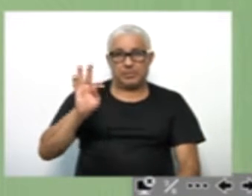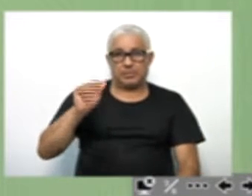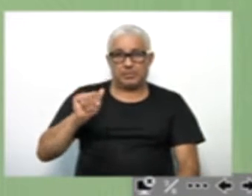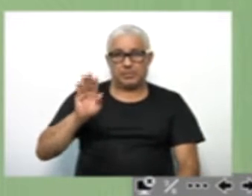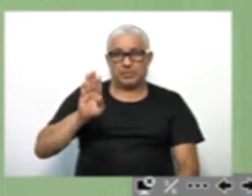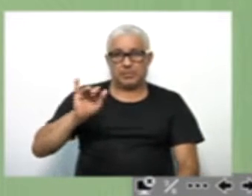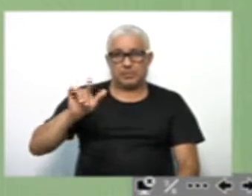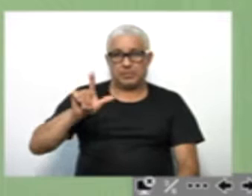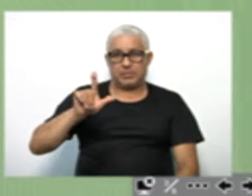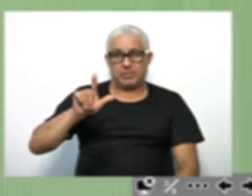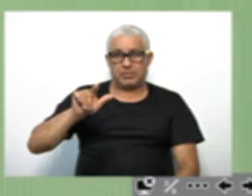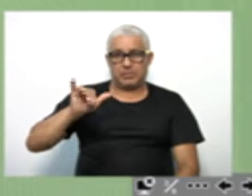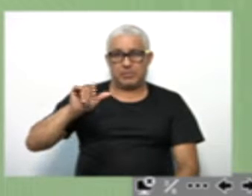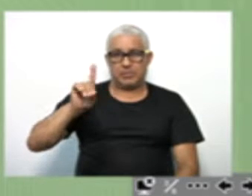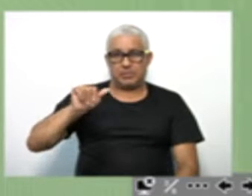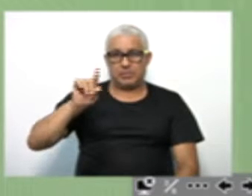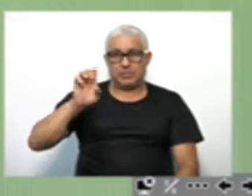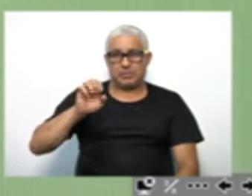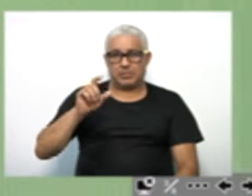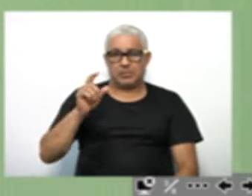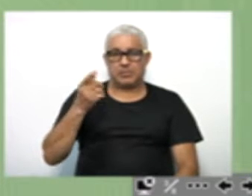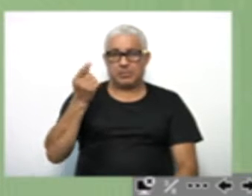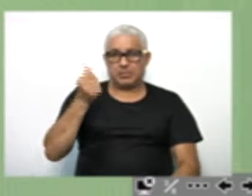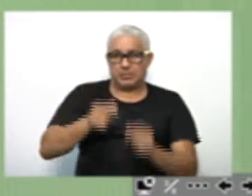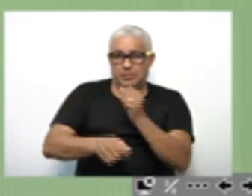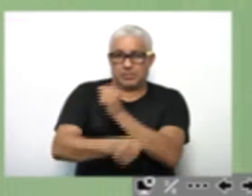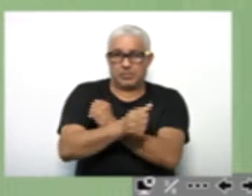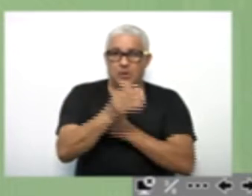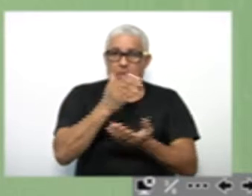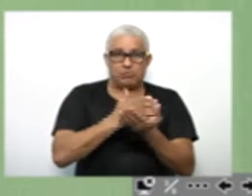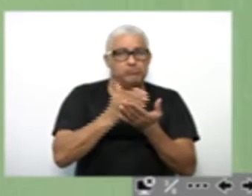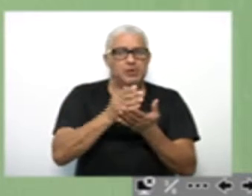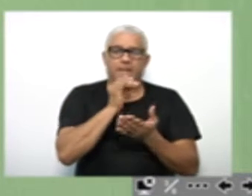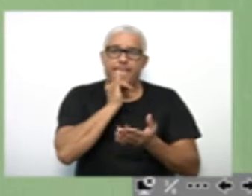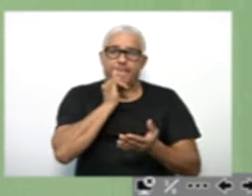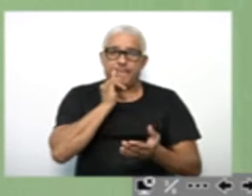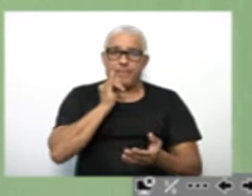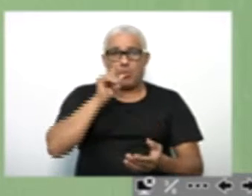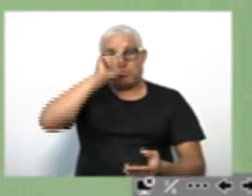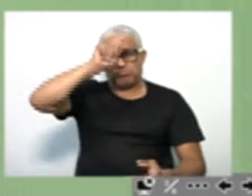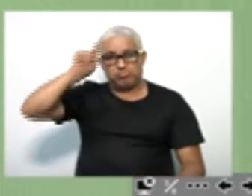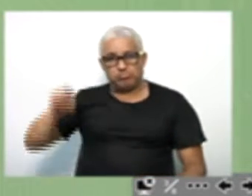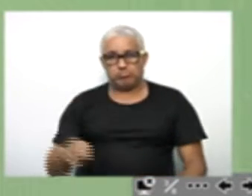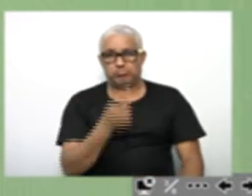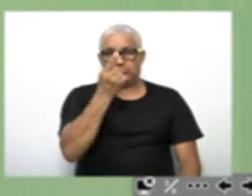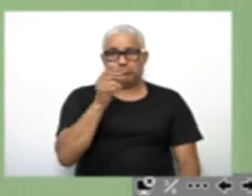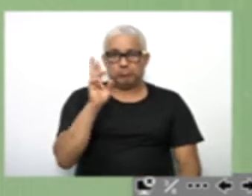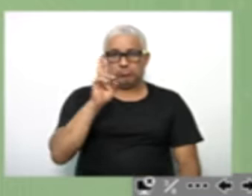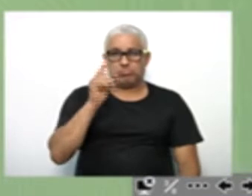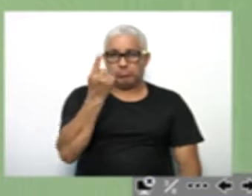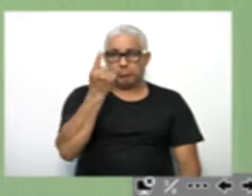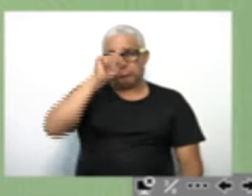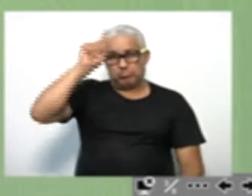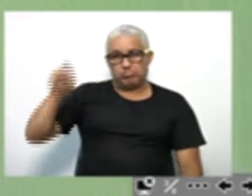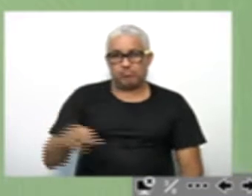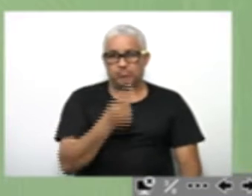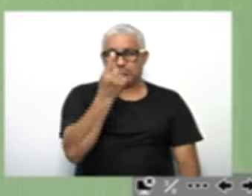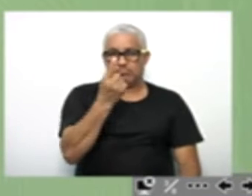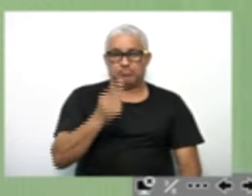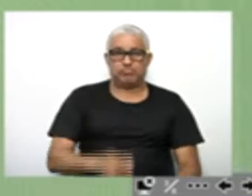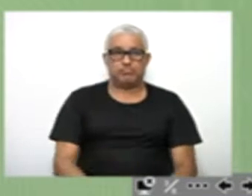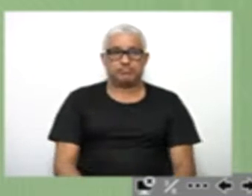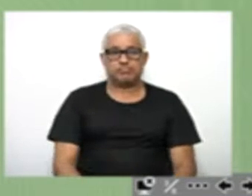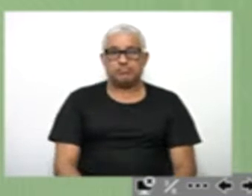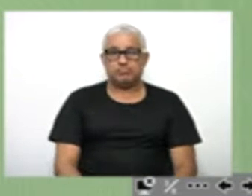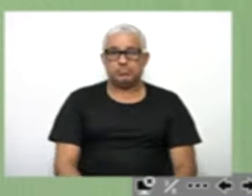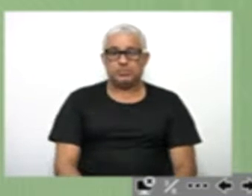você investiu. Como exemplo, você investe R$1 milhão, né? Deixa eu fazer aqui com a caneta que